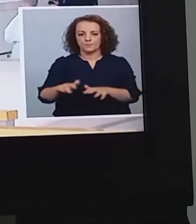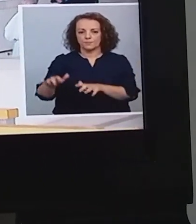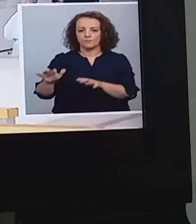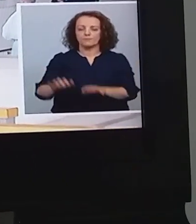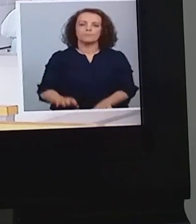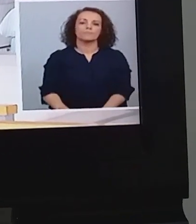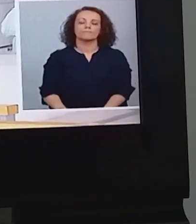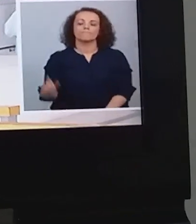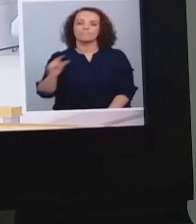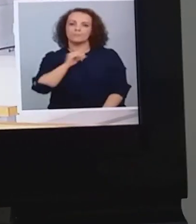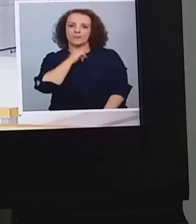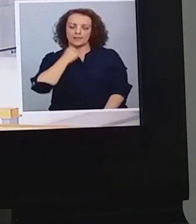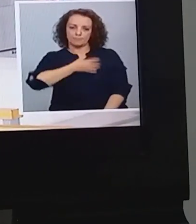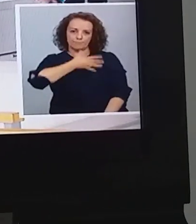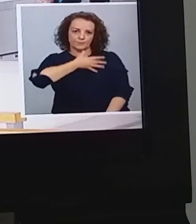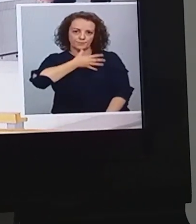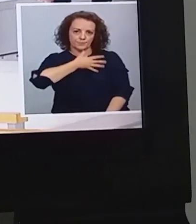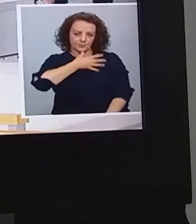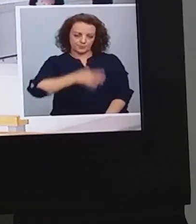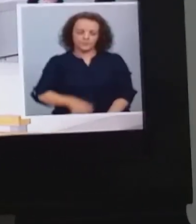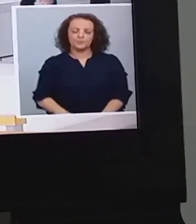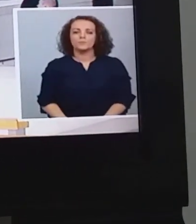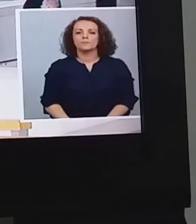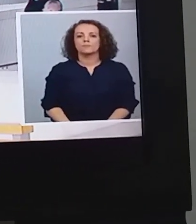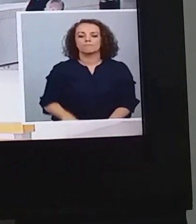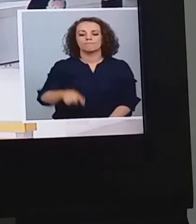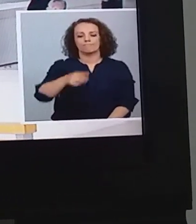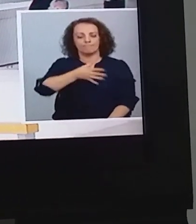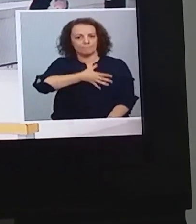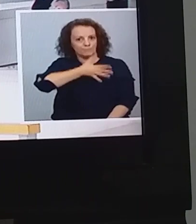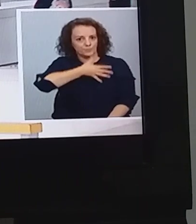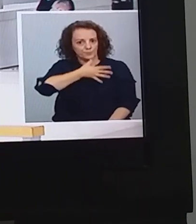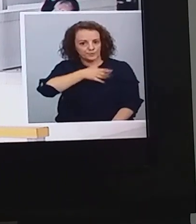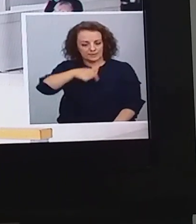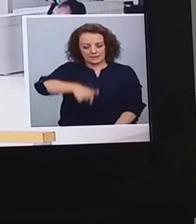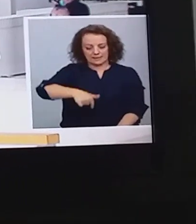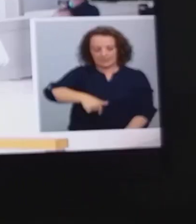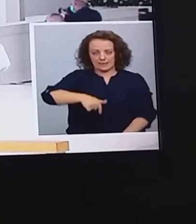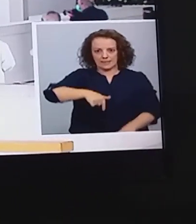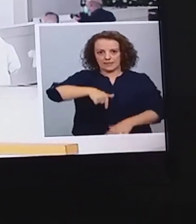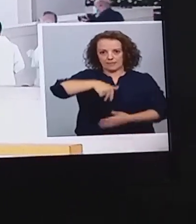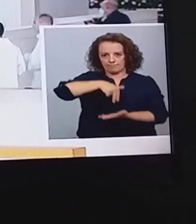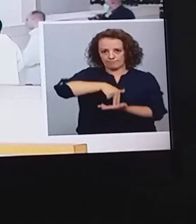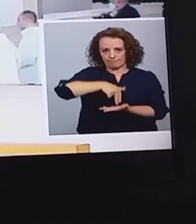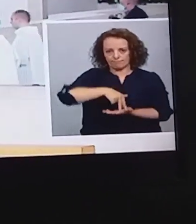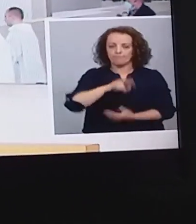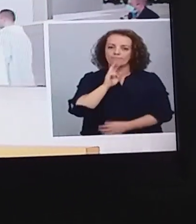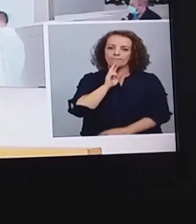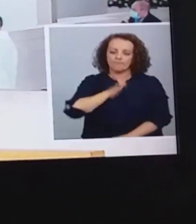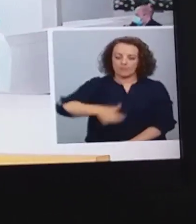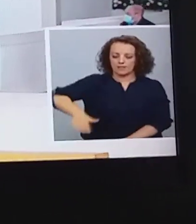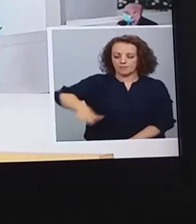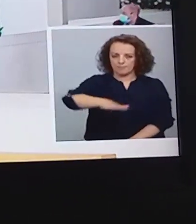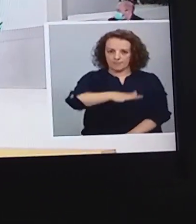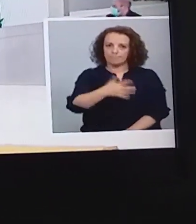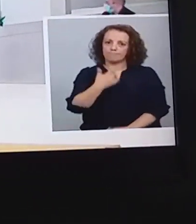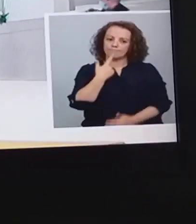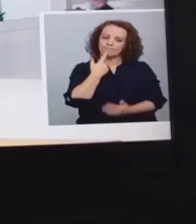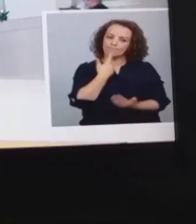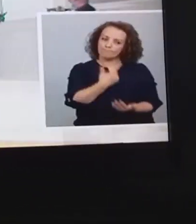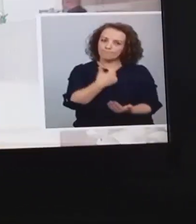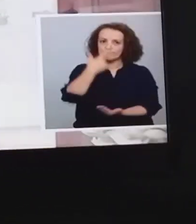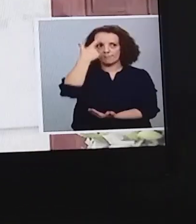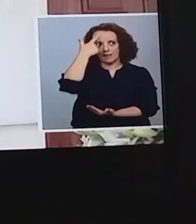O comentador das celebrações aqui no Santuário de Fátima, recordando as palavras do